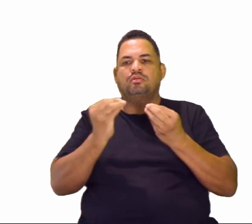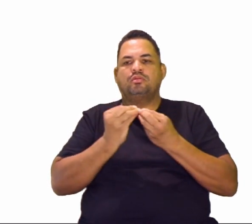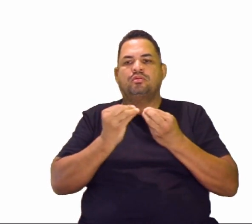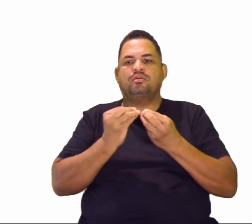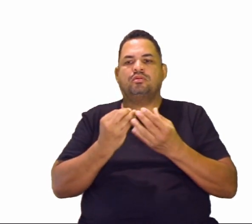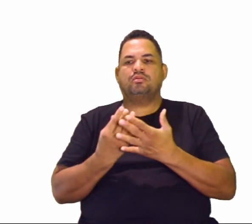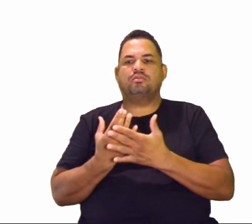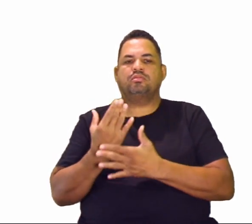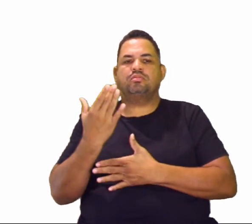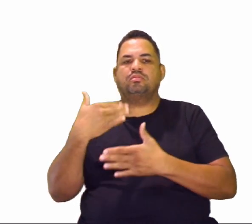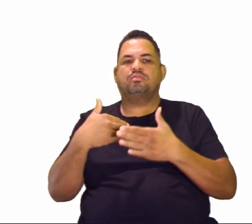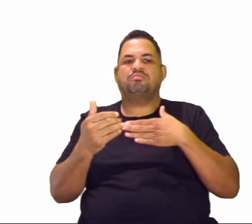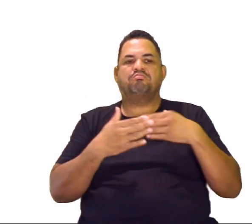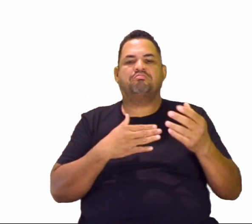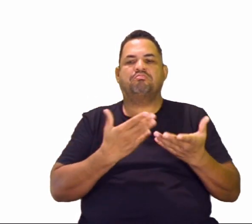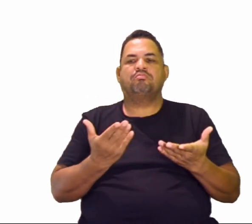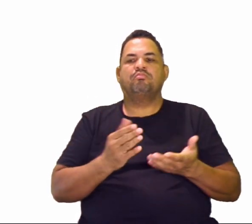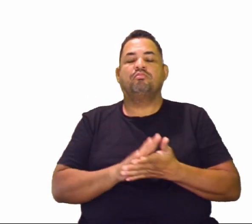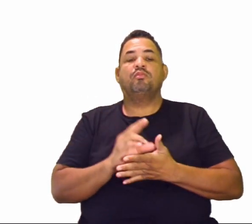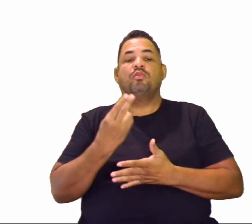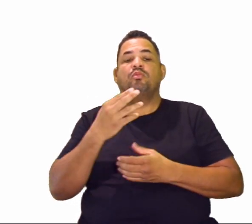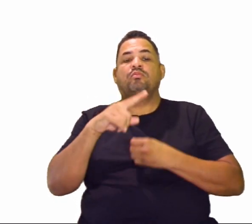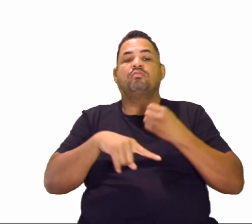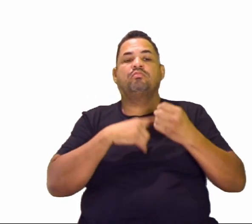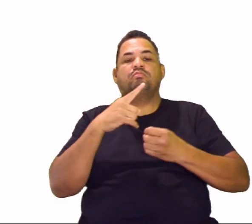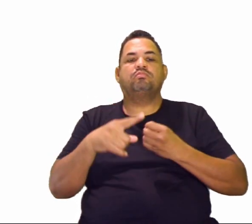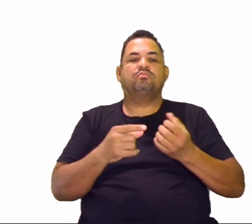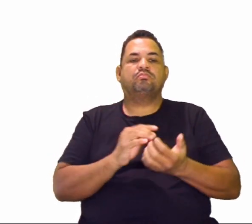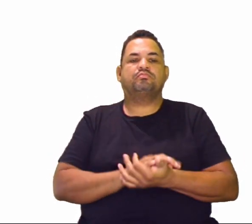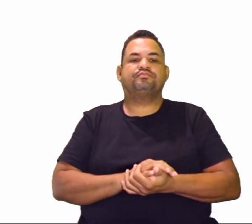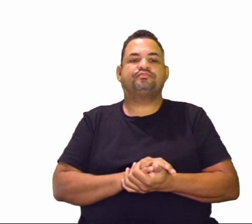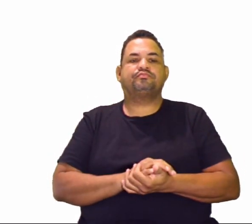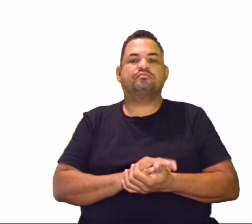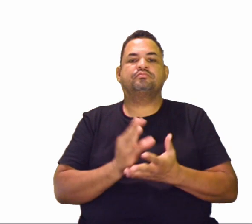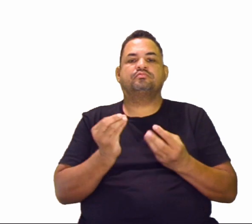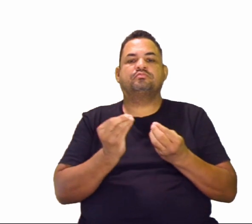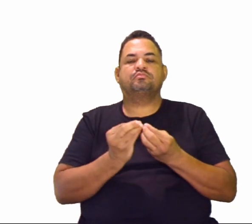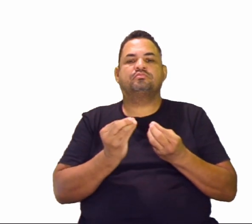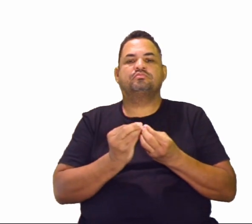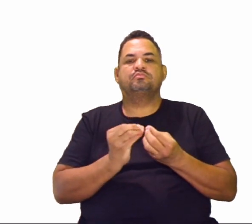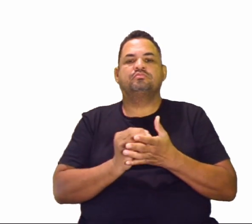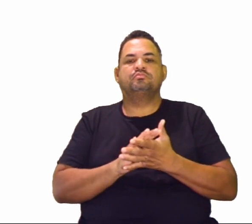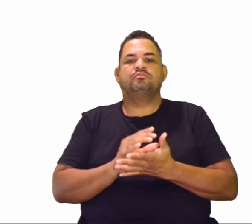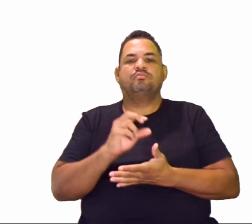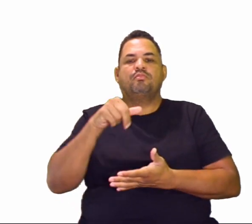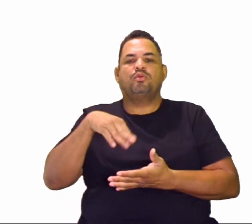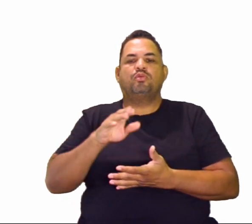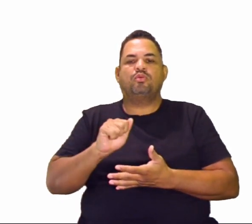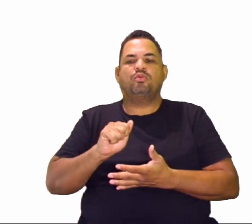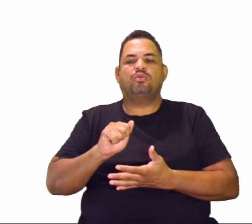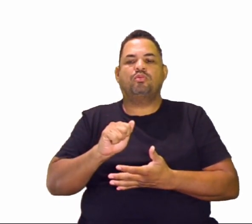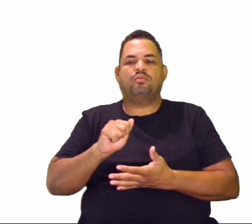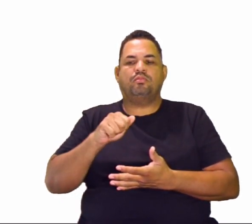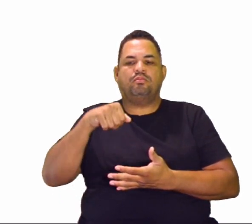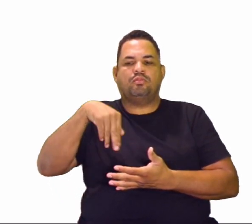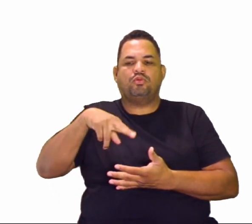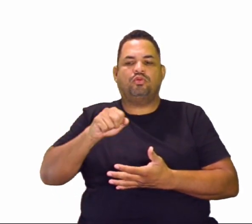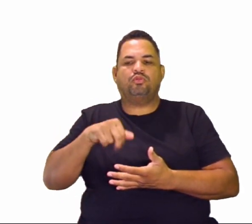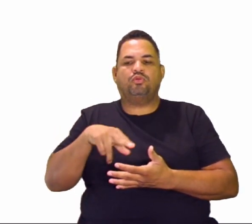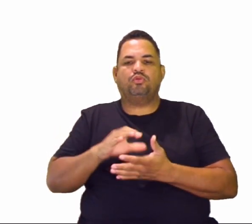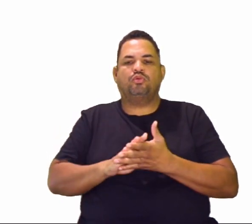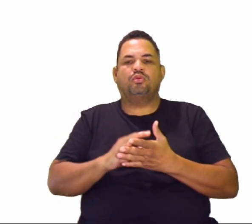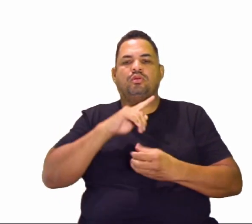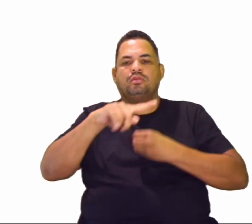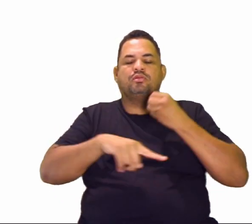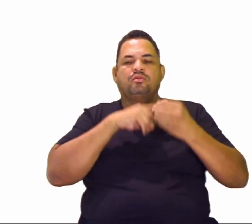moléculas de qualquer gás ou de átomos, nos casos da molécula ser monoatômica,